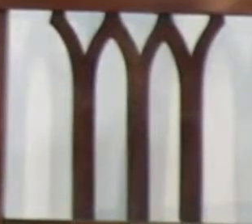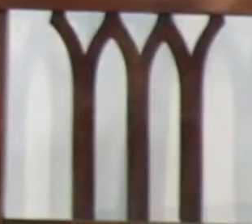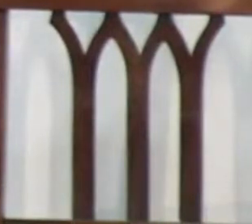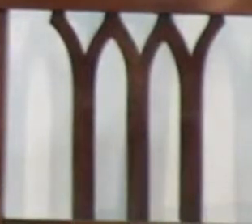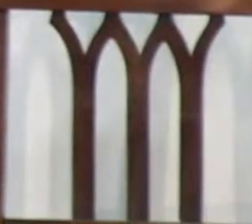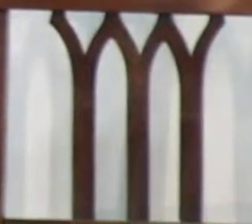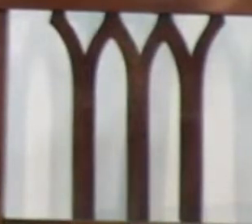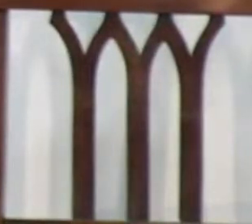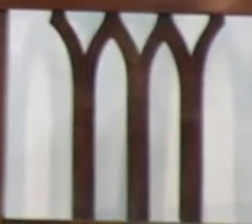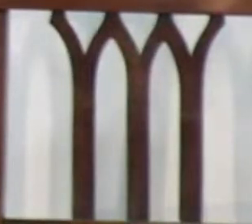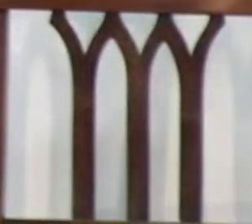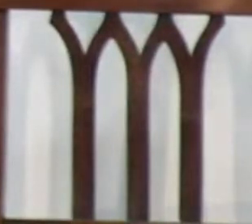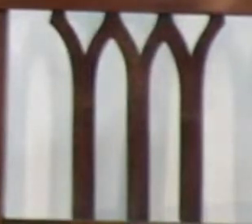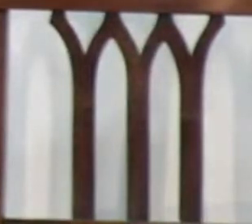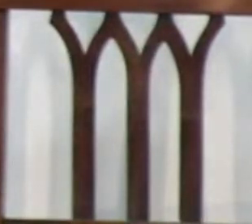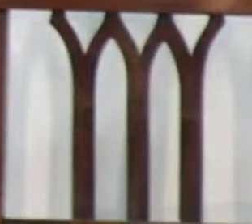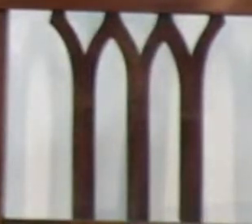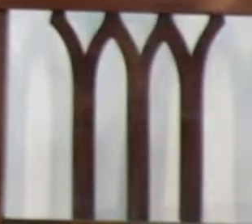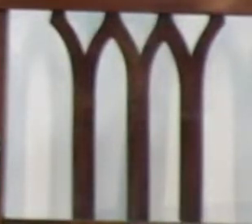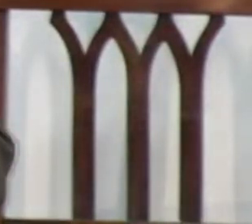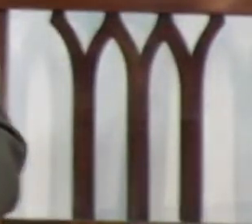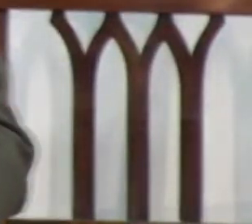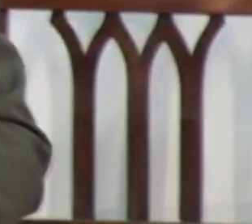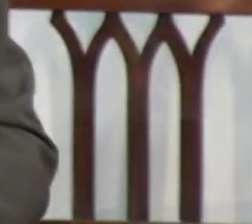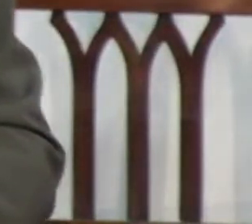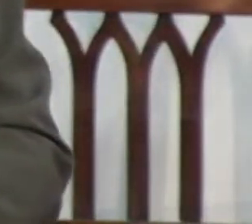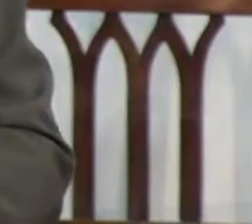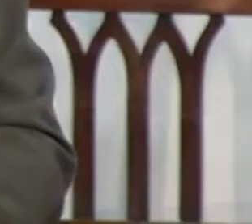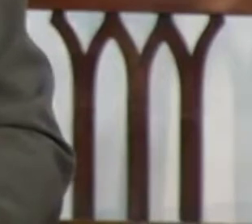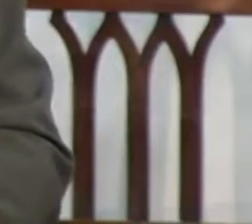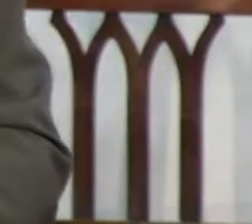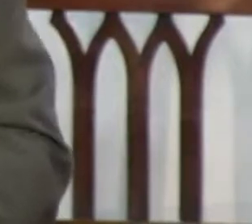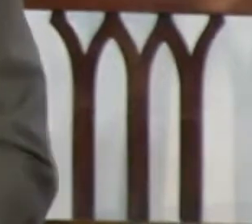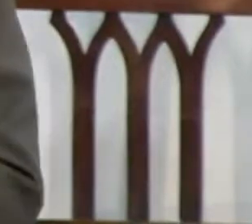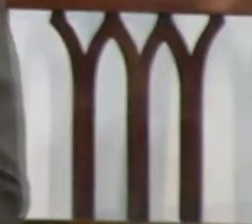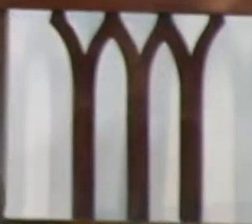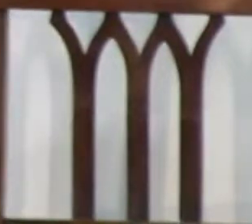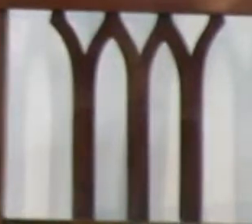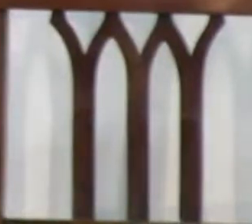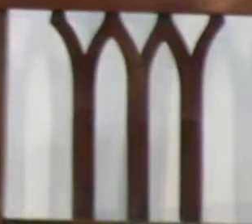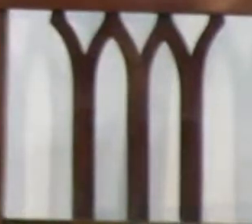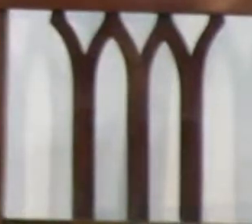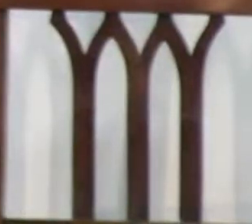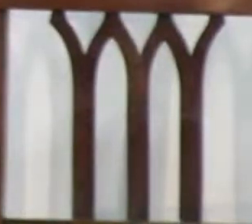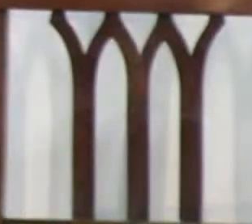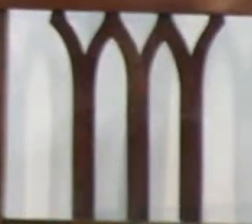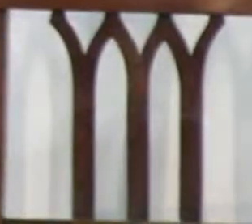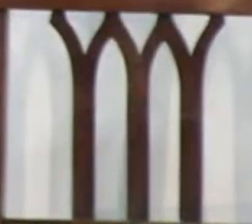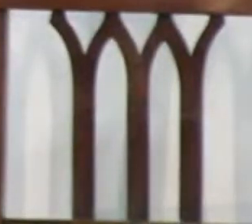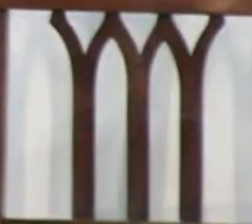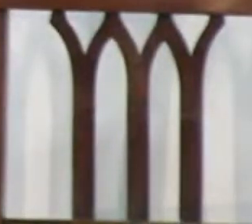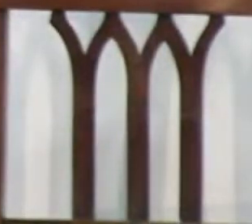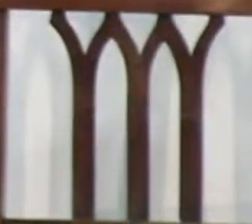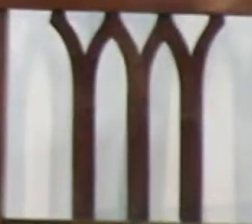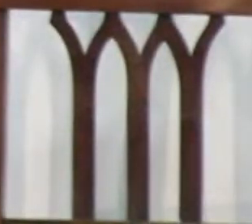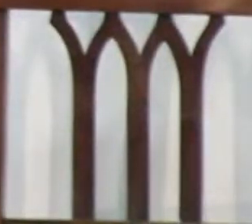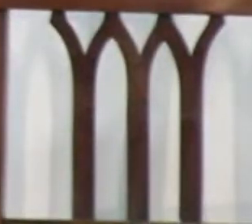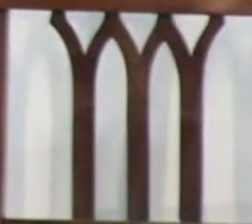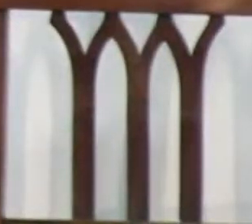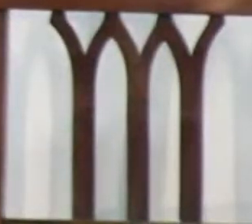aos Gálatas. Mas agora eu quero entoar uma música, como introdução também da mensagem de Deus nessa